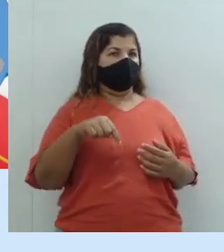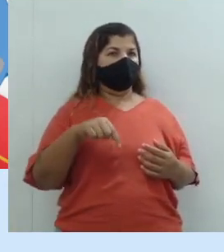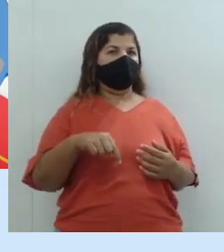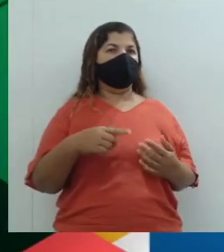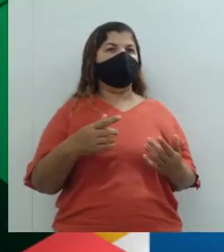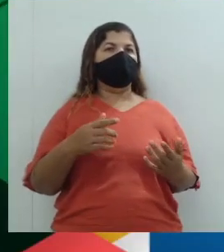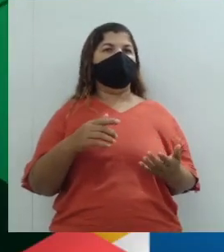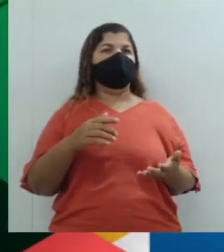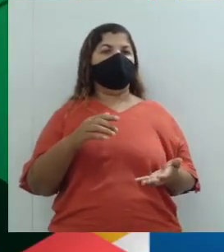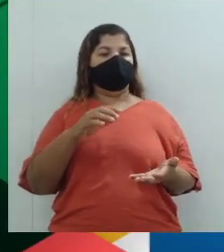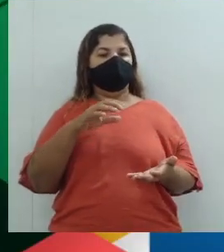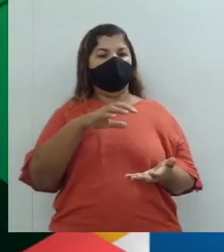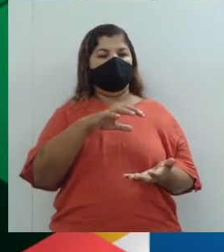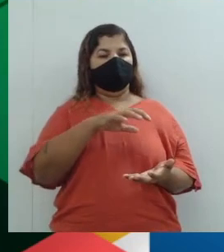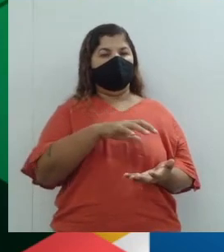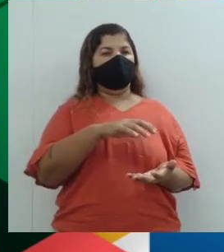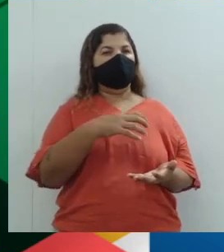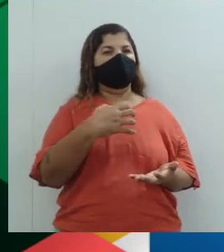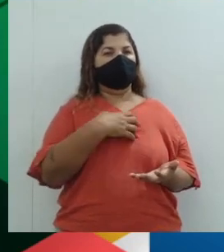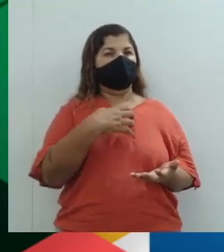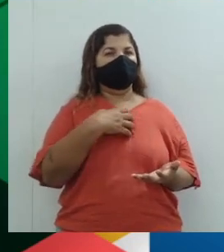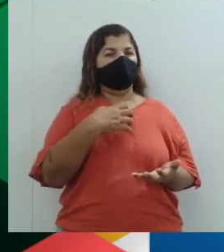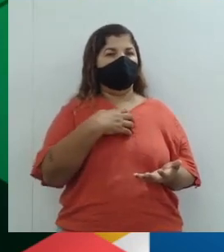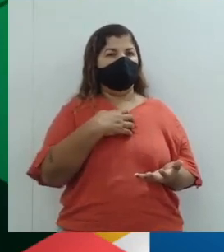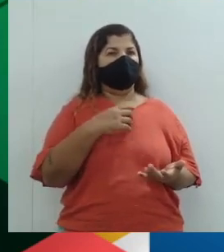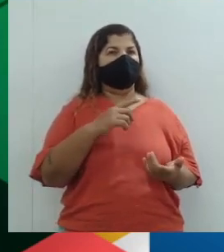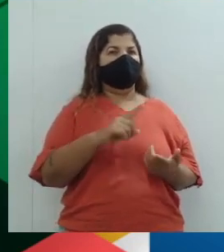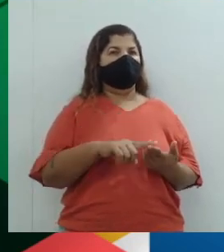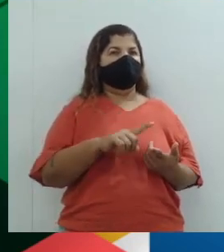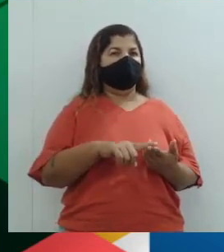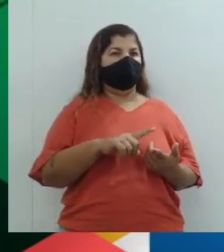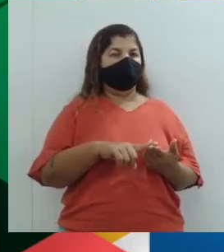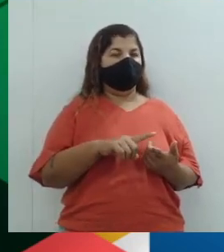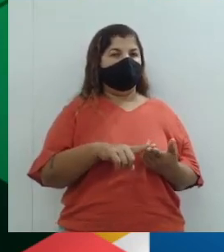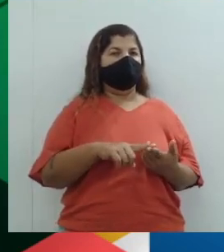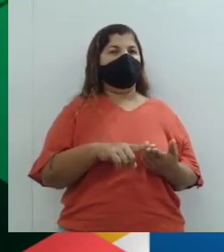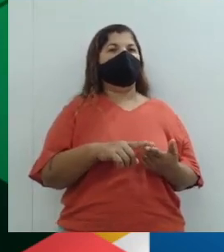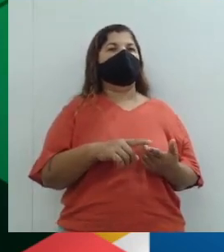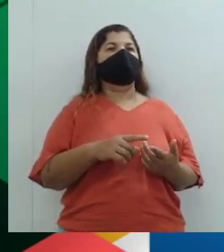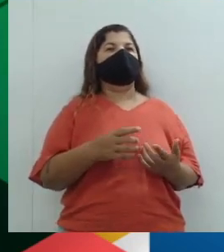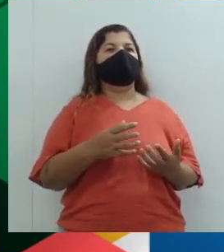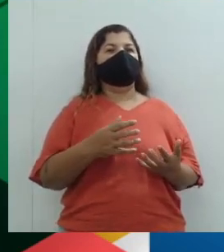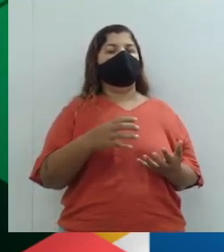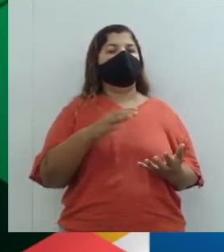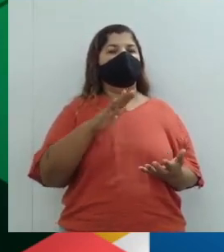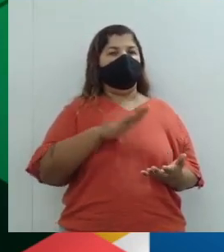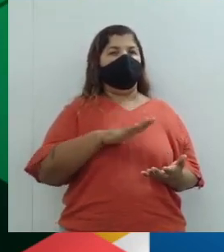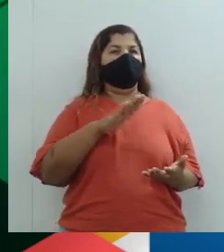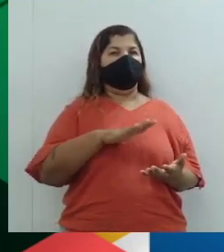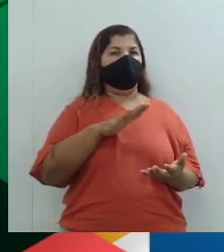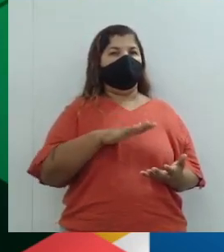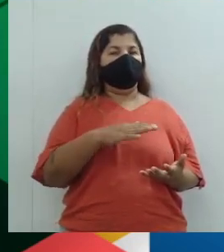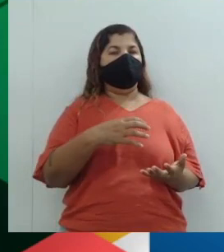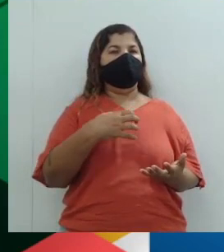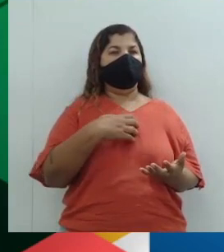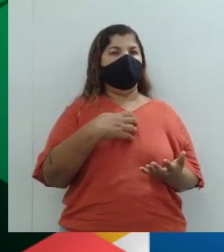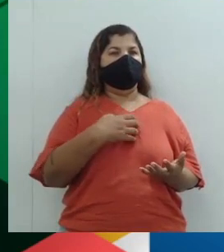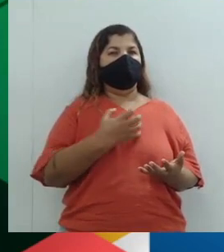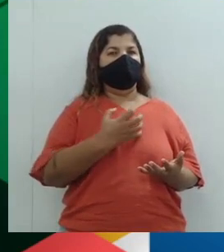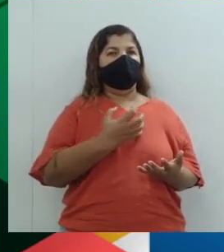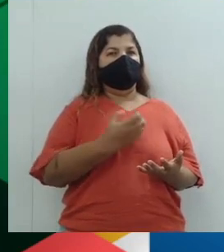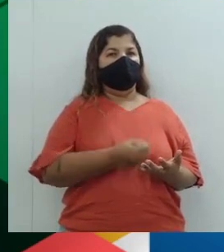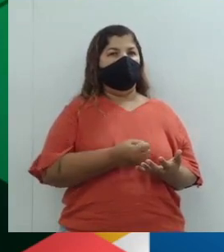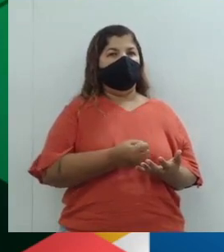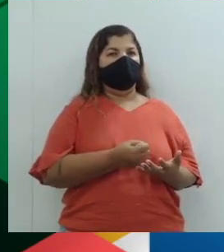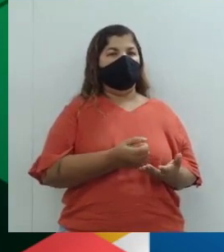Terra também vai sentir essa força-peso. A Terra também vai sentir, né, essa força-peso que ela puxa, na verdade, o caixote